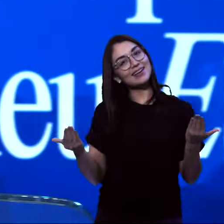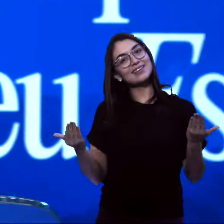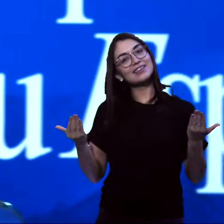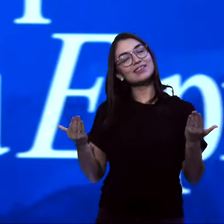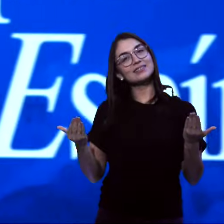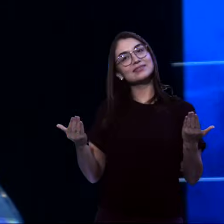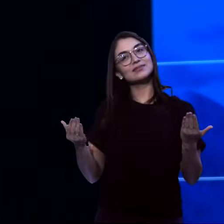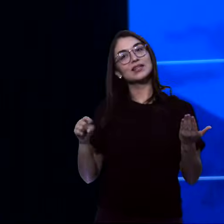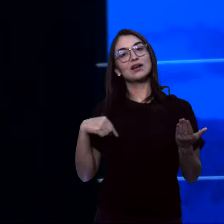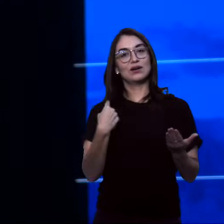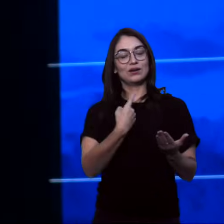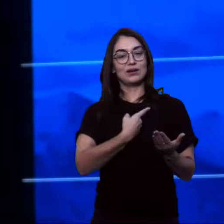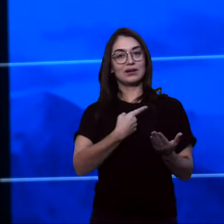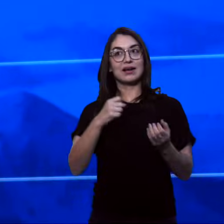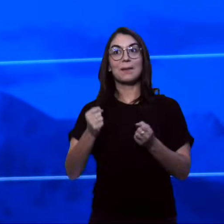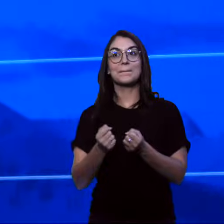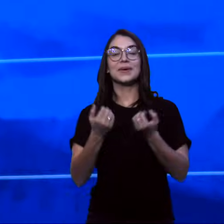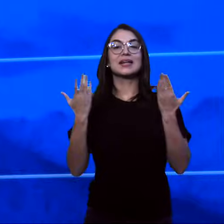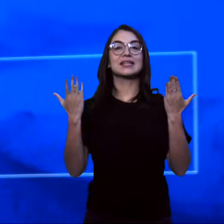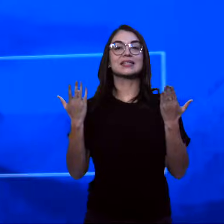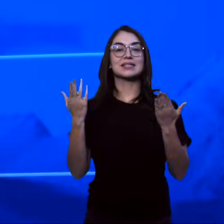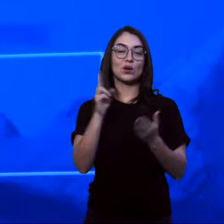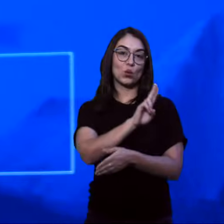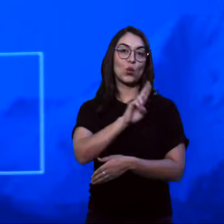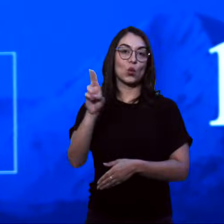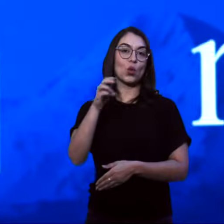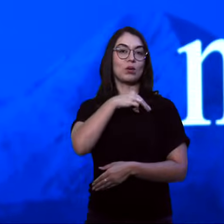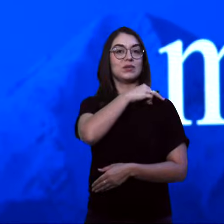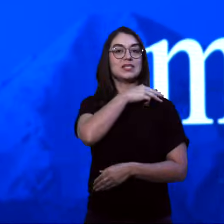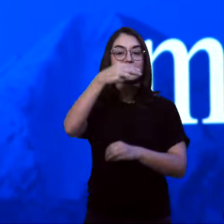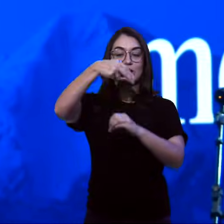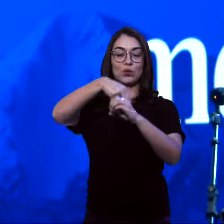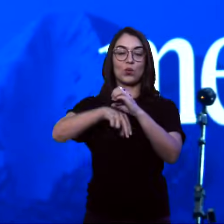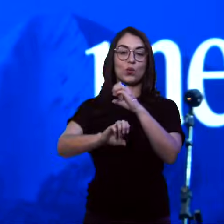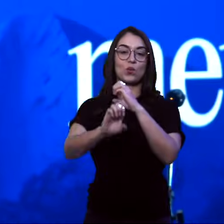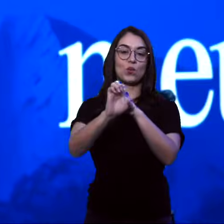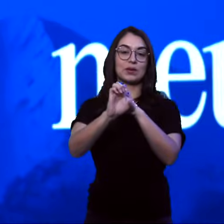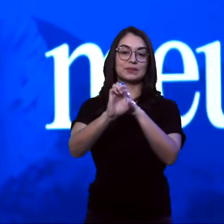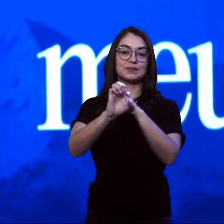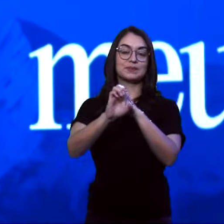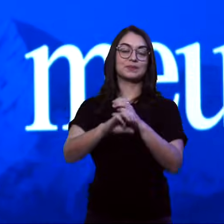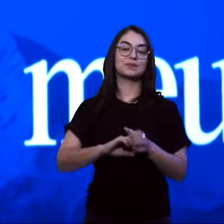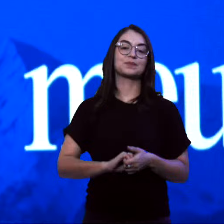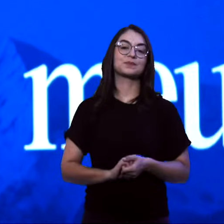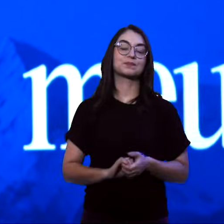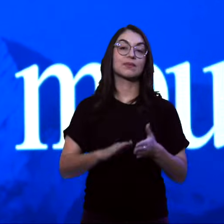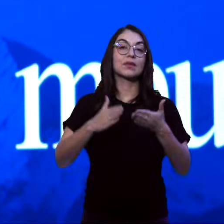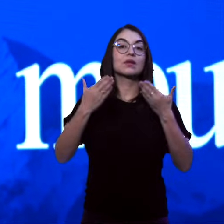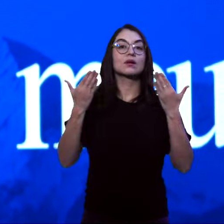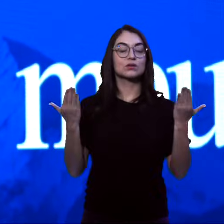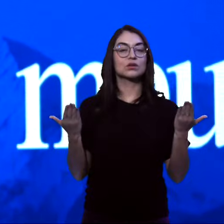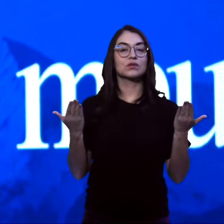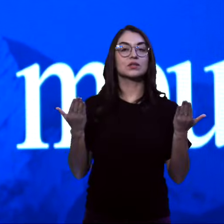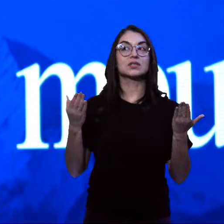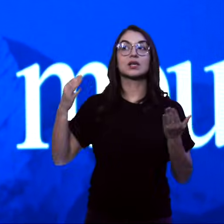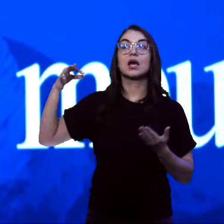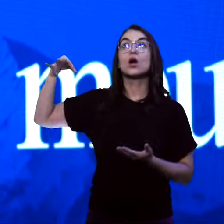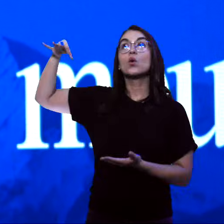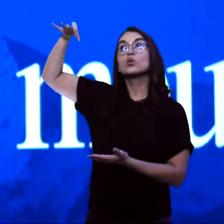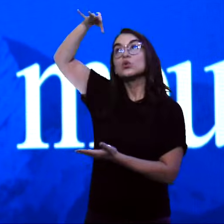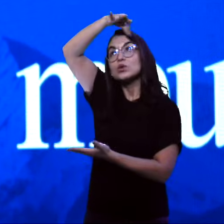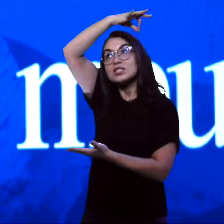da One. E por que eu estou te contando isso? Porque quando o Espírito vem, ele dá